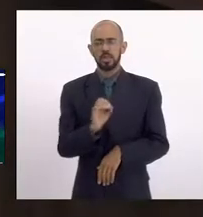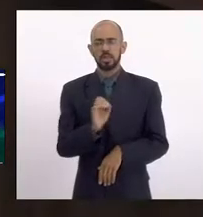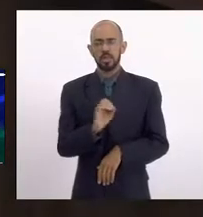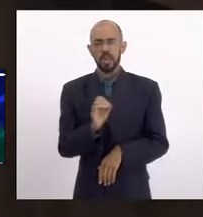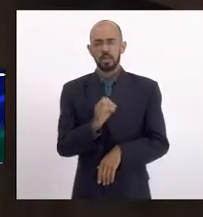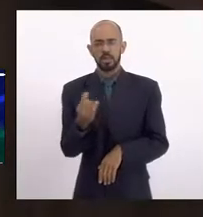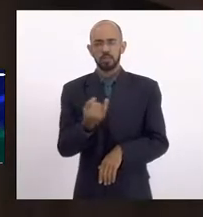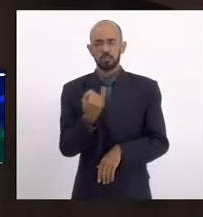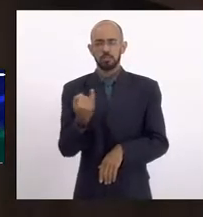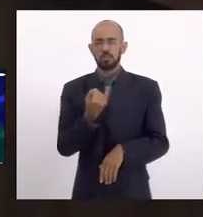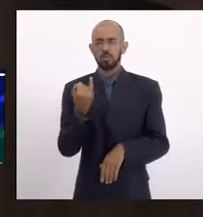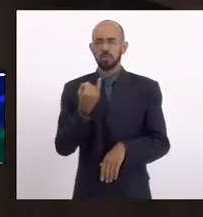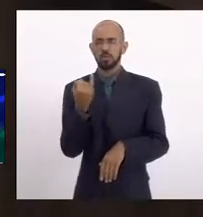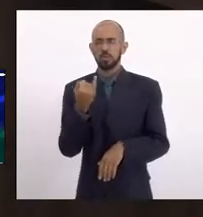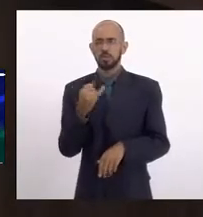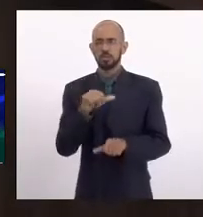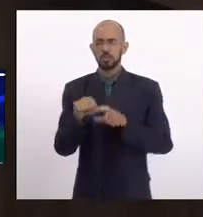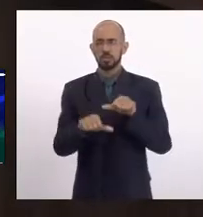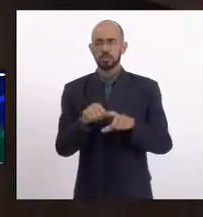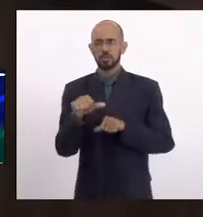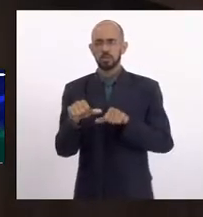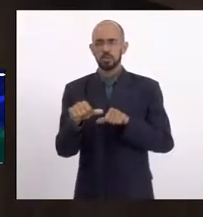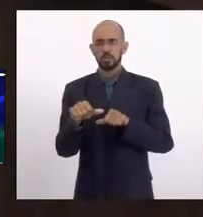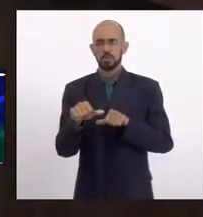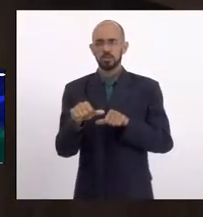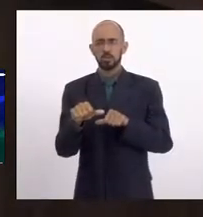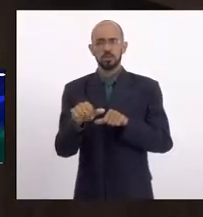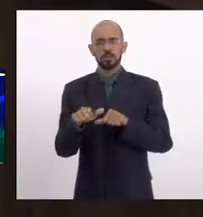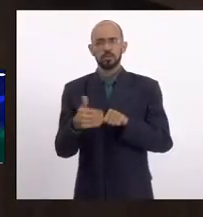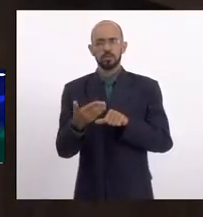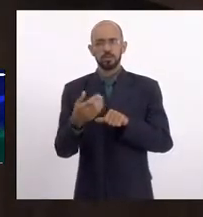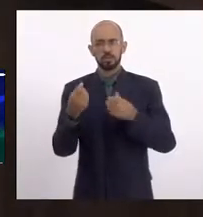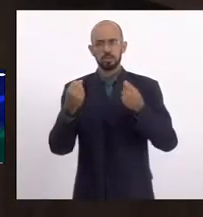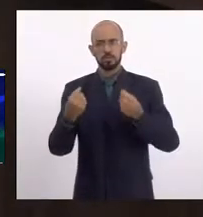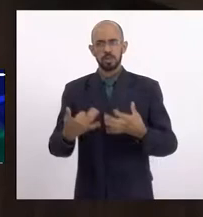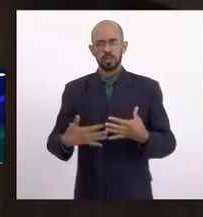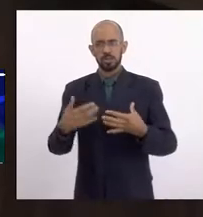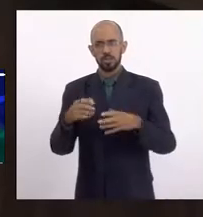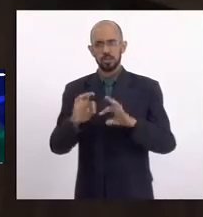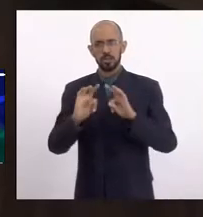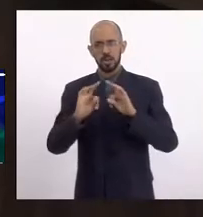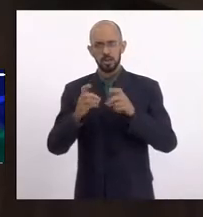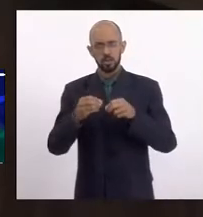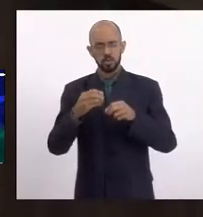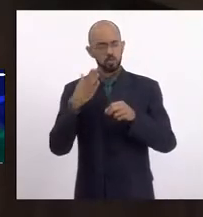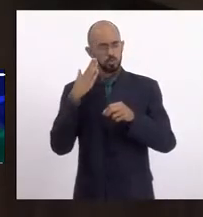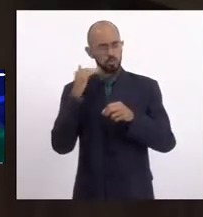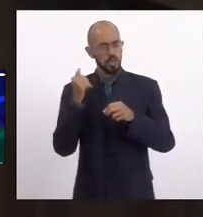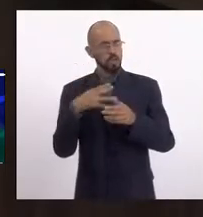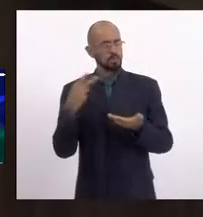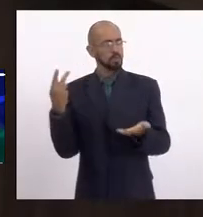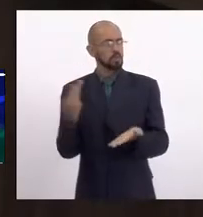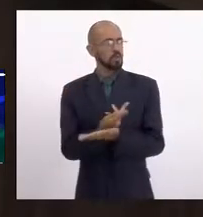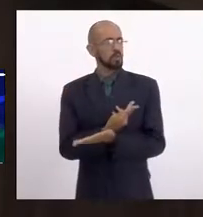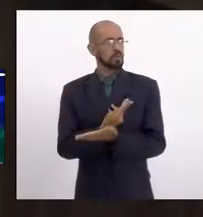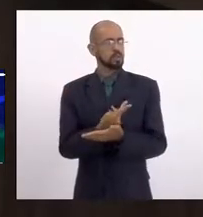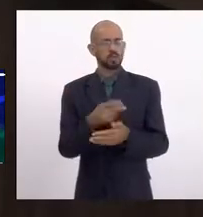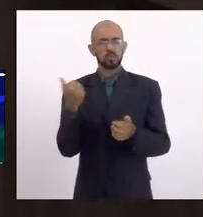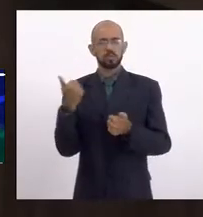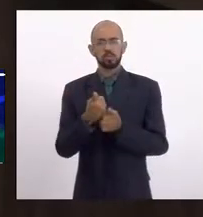espressivo a se alterar então cabeça explicação para que todo mundo sabe Saiba como tá acontecendo o